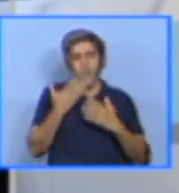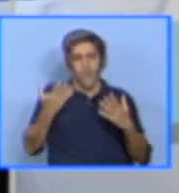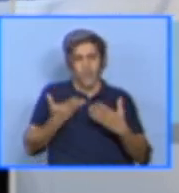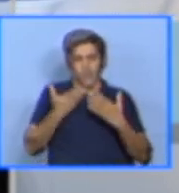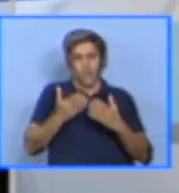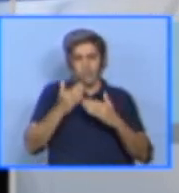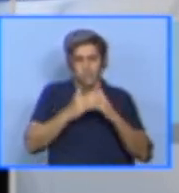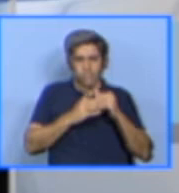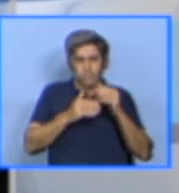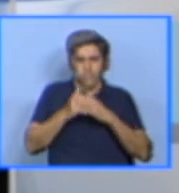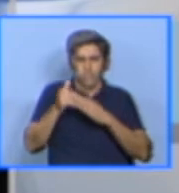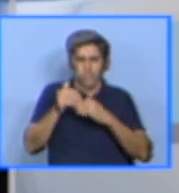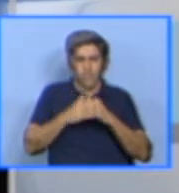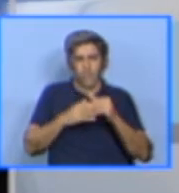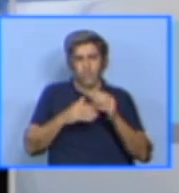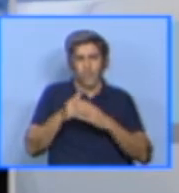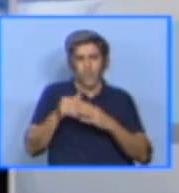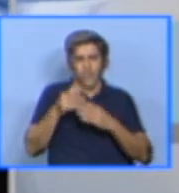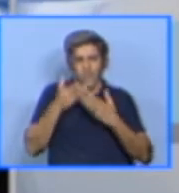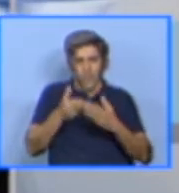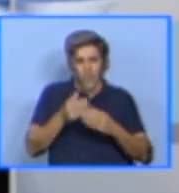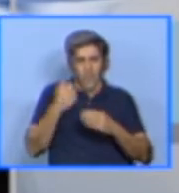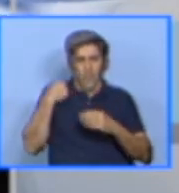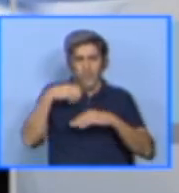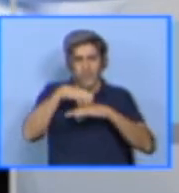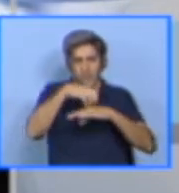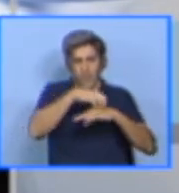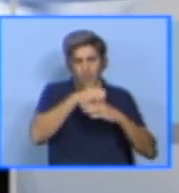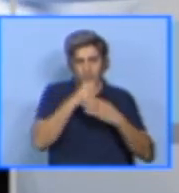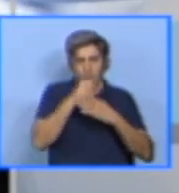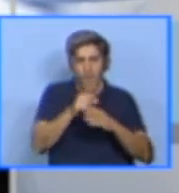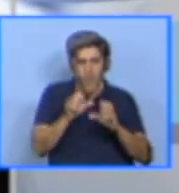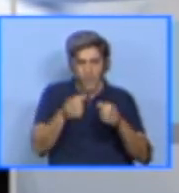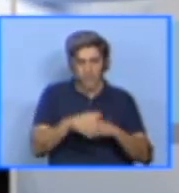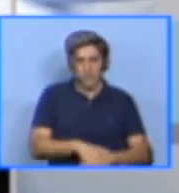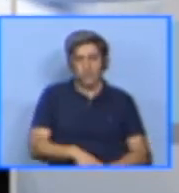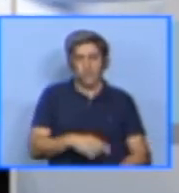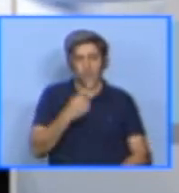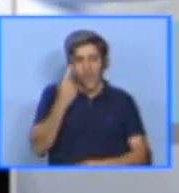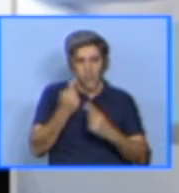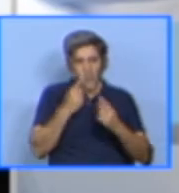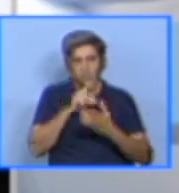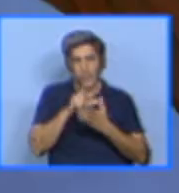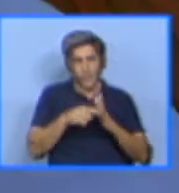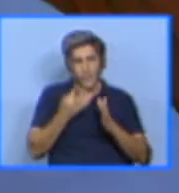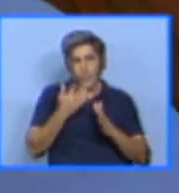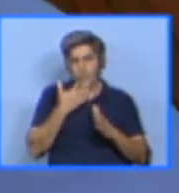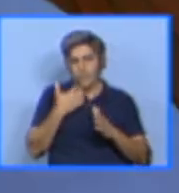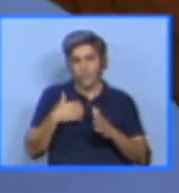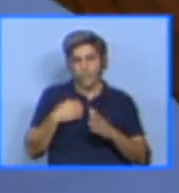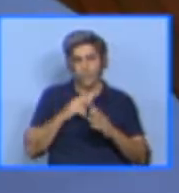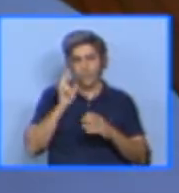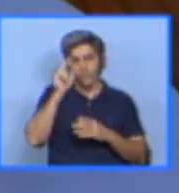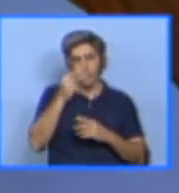na construção e destes edifícios que dão depois apoio à comunidade. Um dos projetos que tive o privilégio de conhecer até